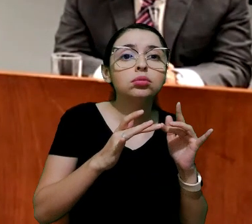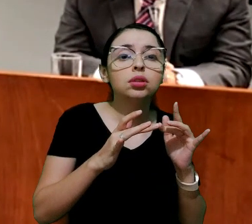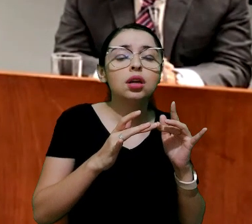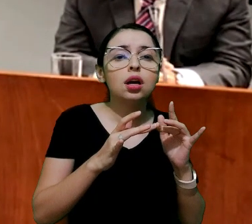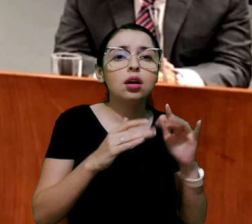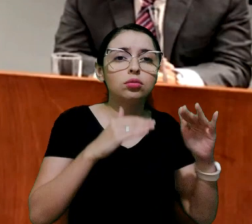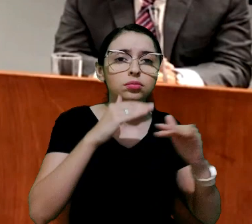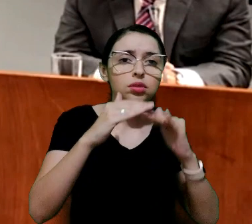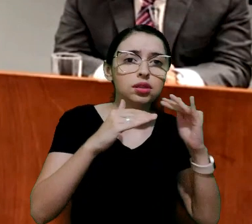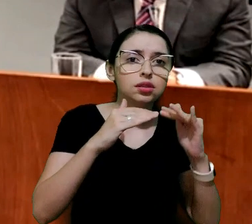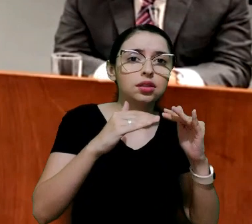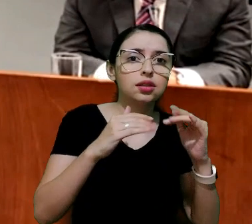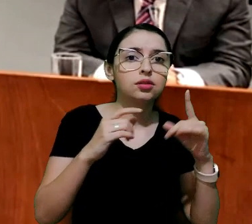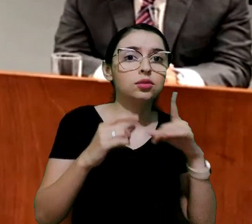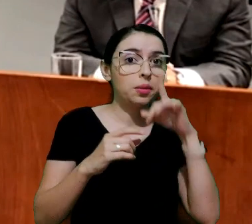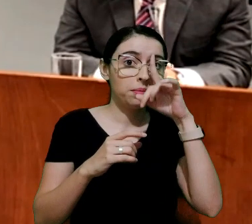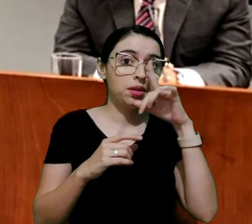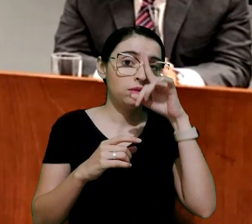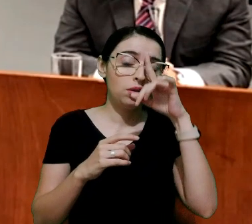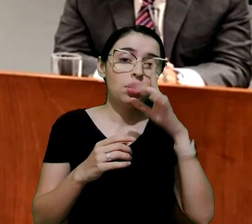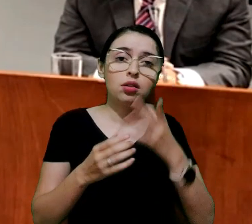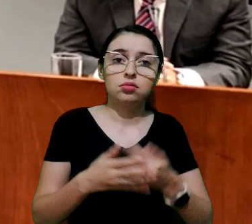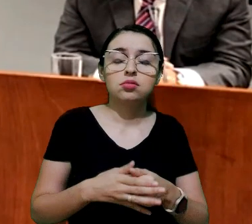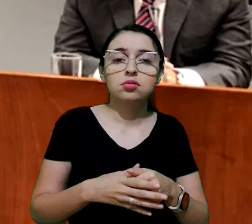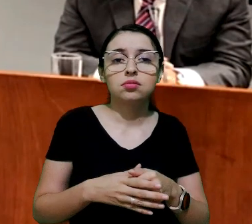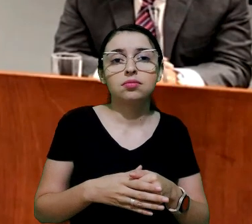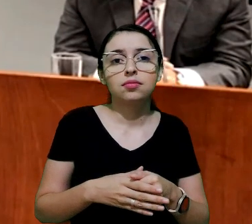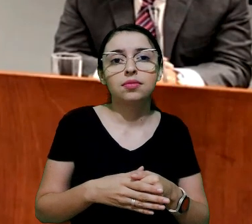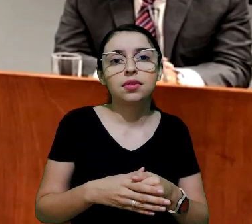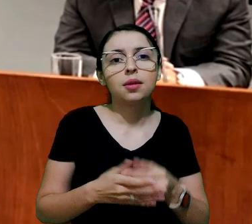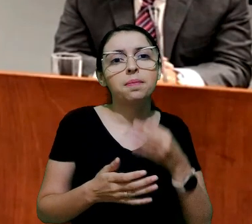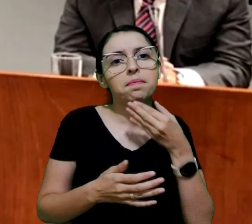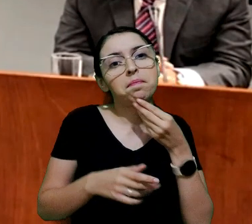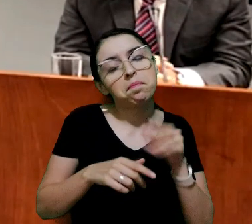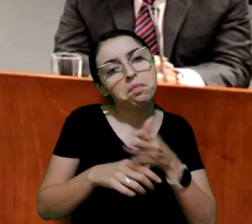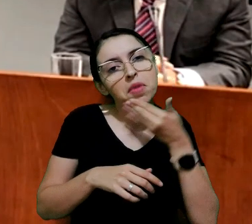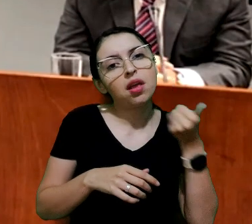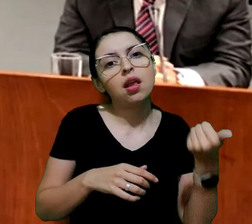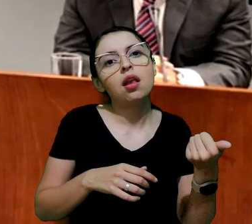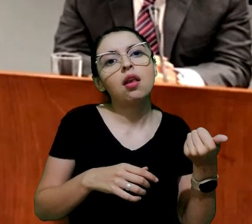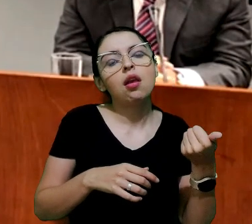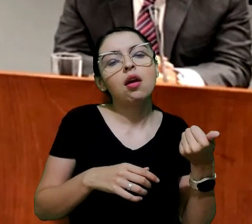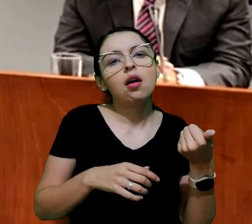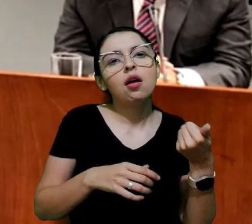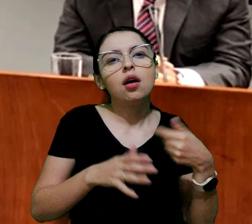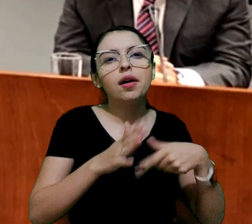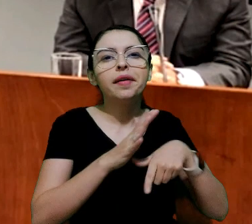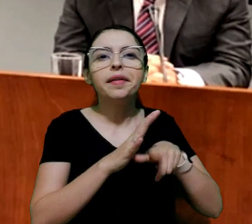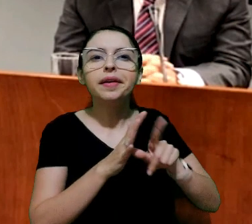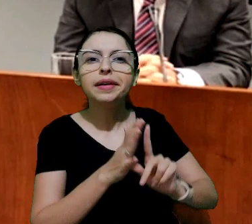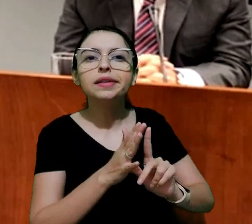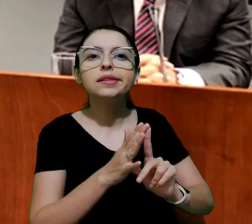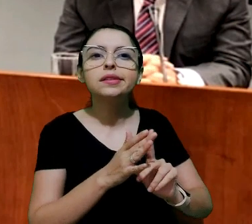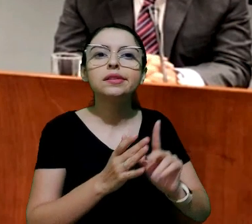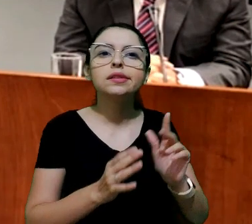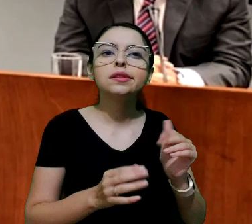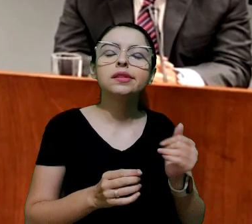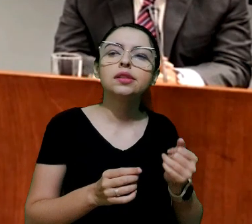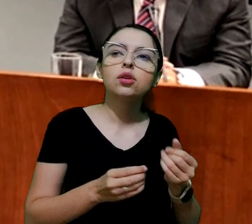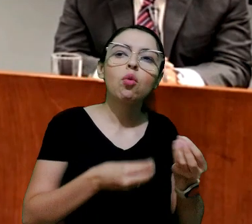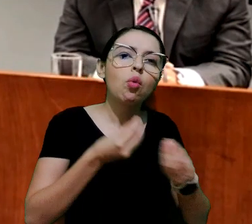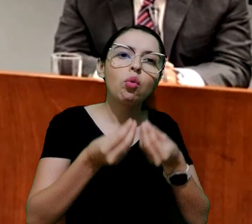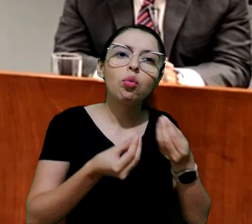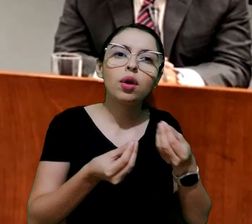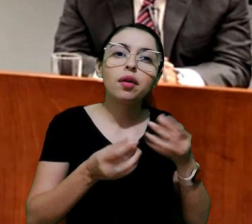vi. Então, chegar no processo é um perigo. É melhor resolver antes. Saber com quem